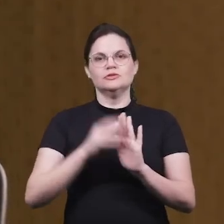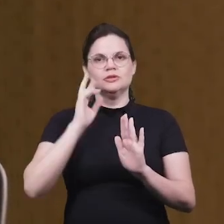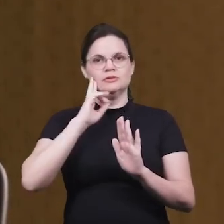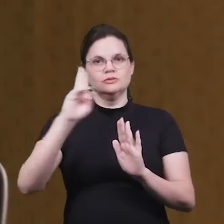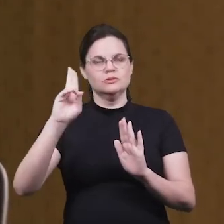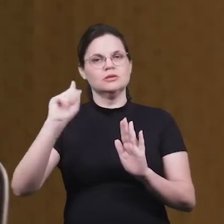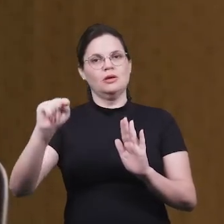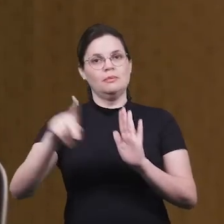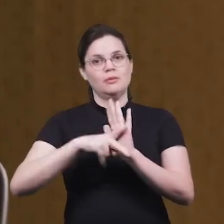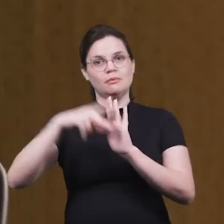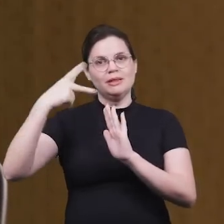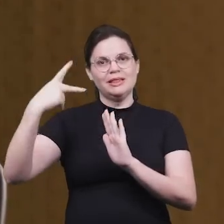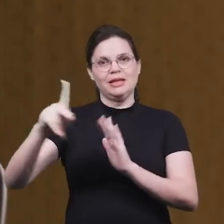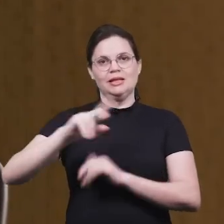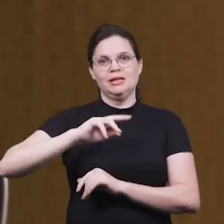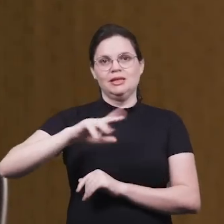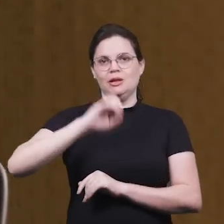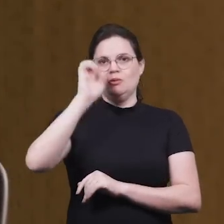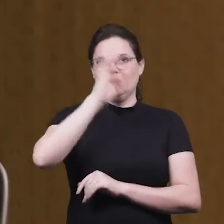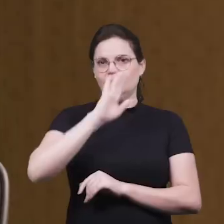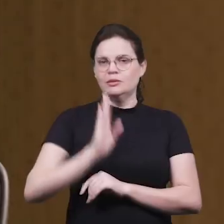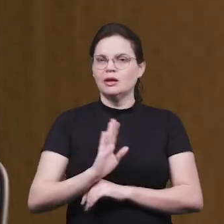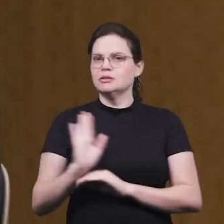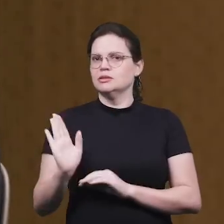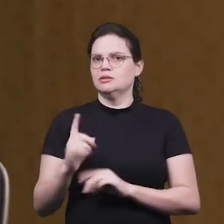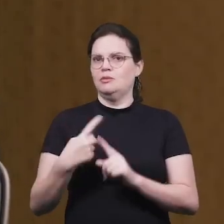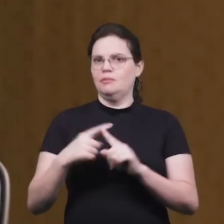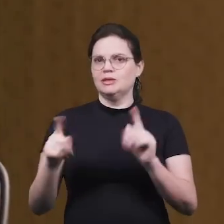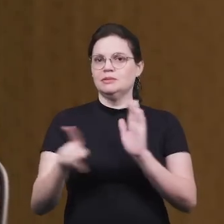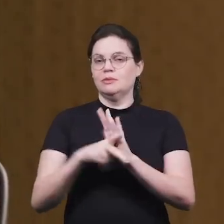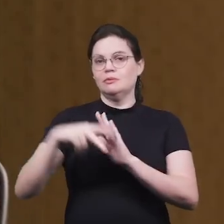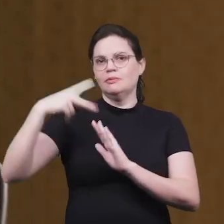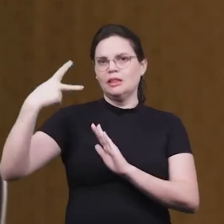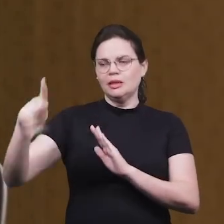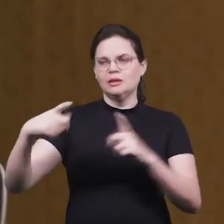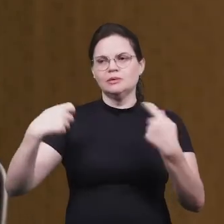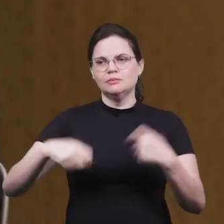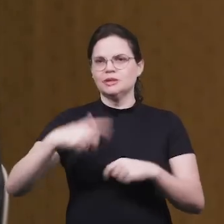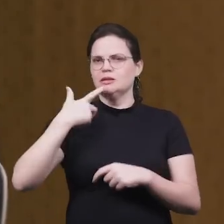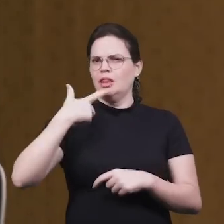Espírito Santo que Ele realiza, então, para o alcance